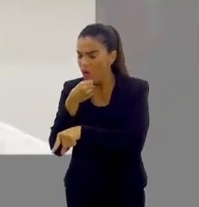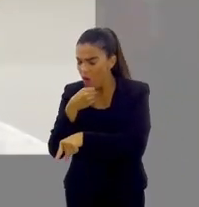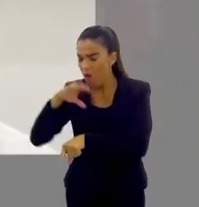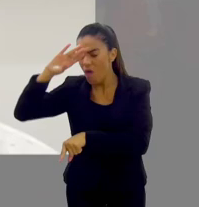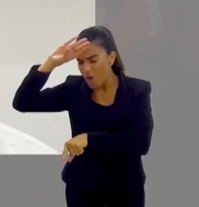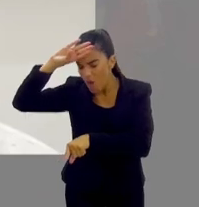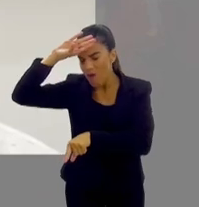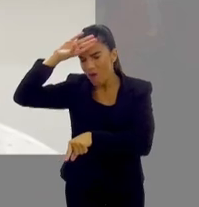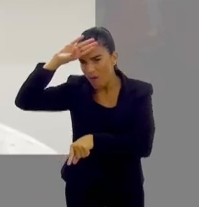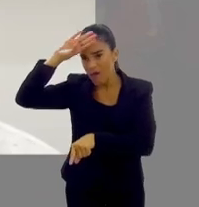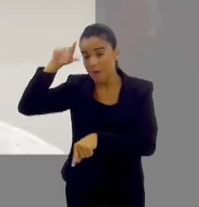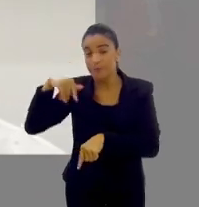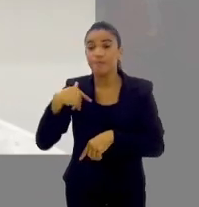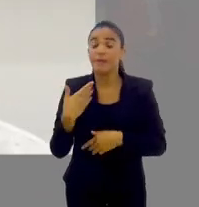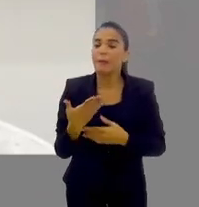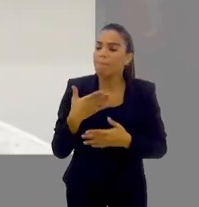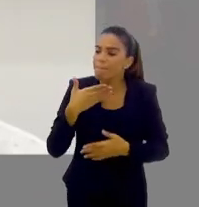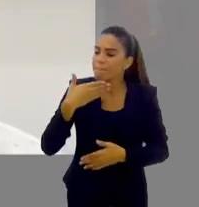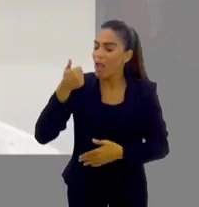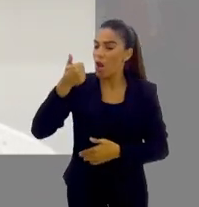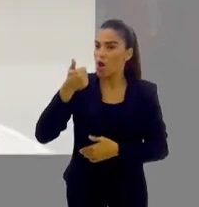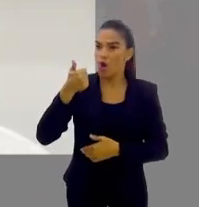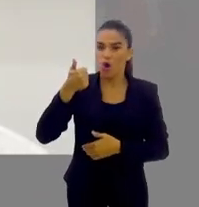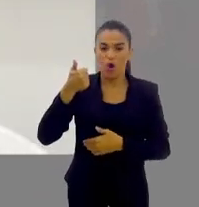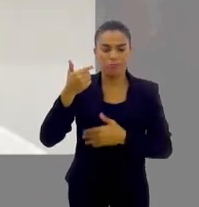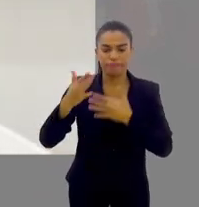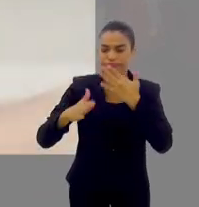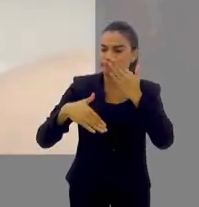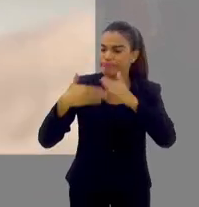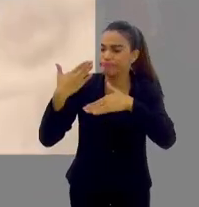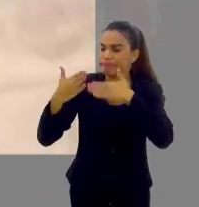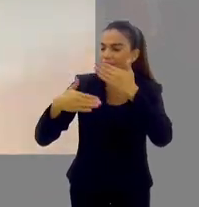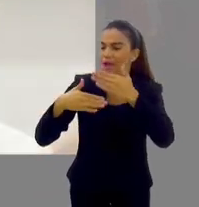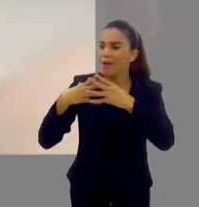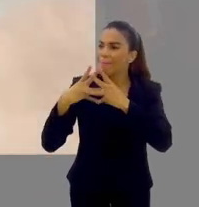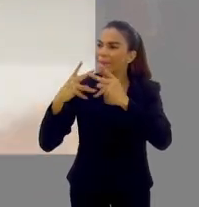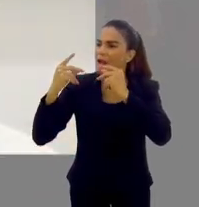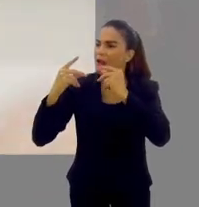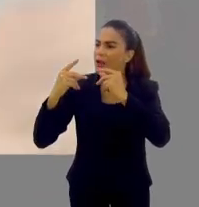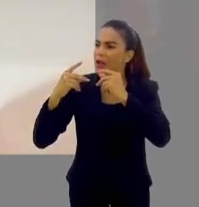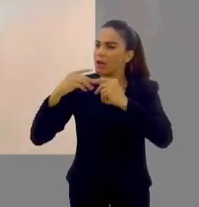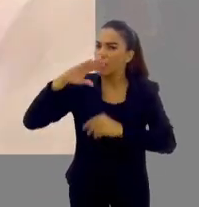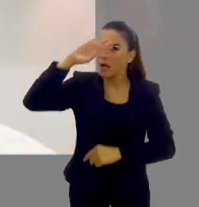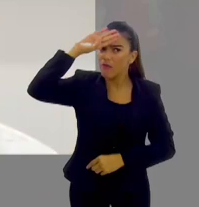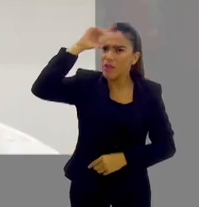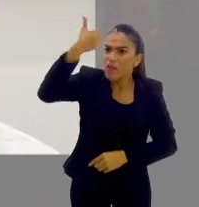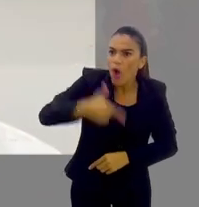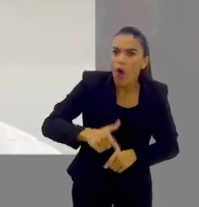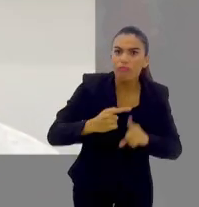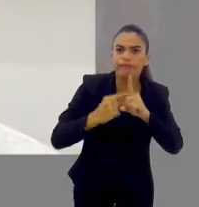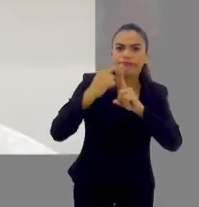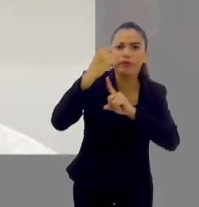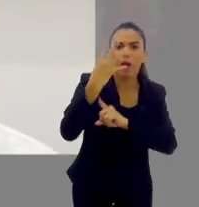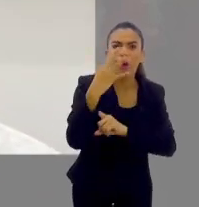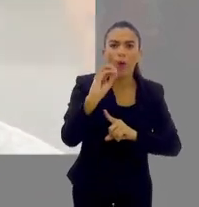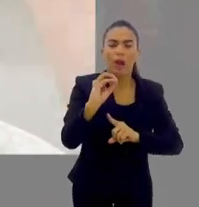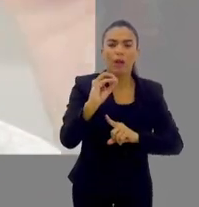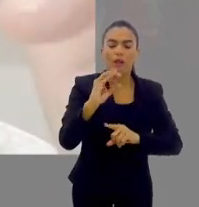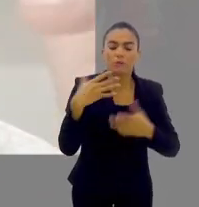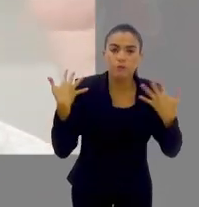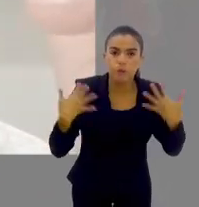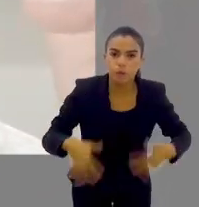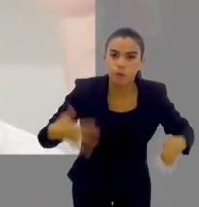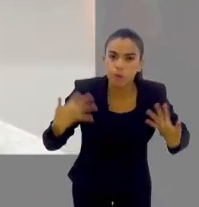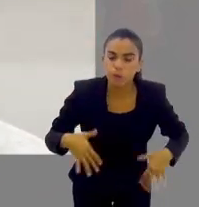lá tossindo, febre, e depois que ela melhora no ambiente de melhora, ela faz uma febre de 40. E